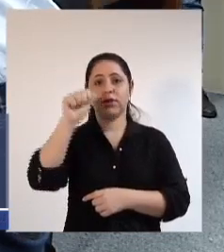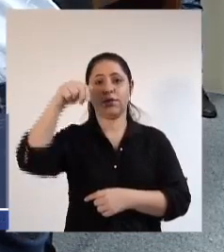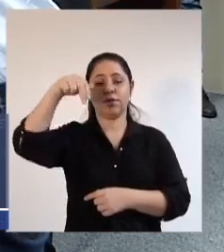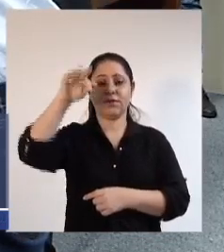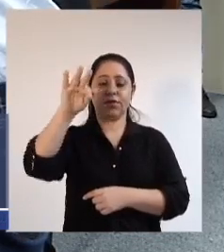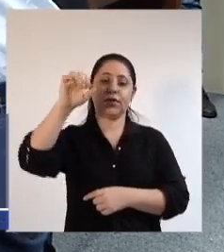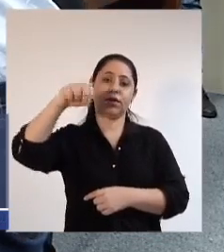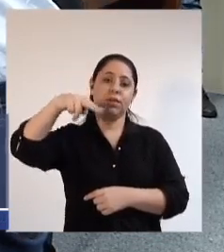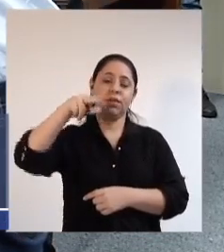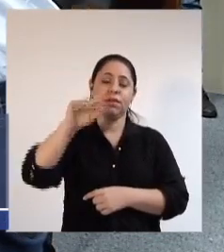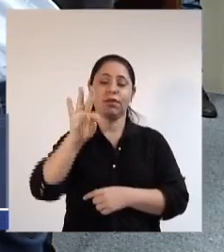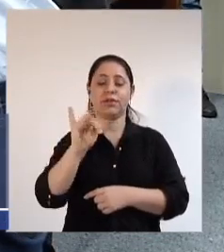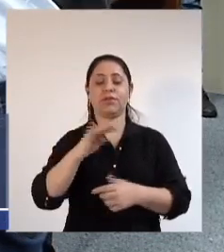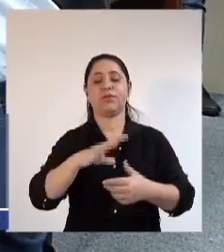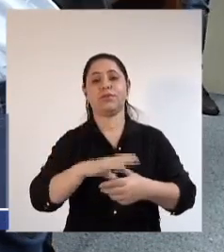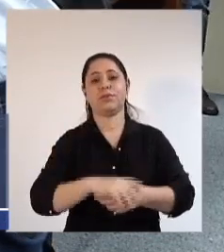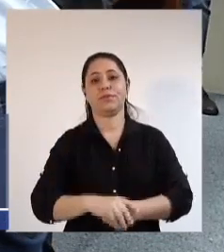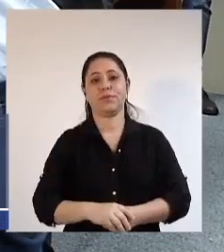paiva